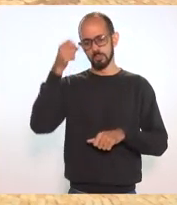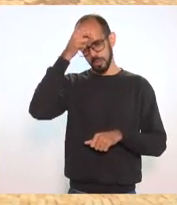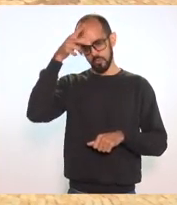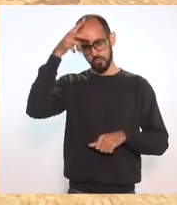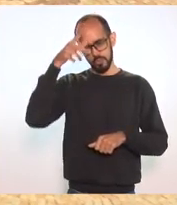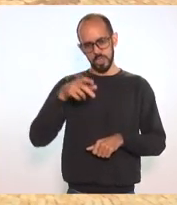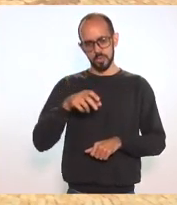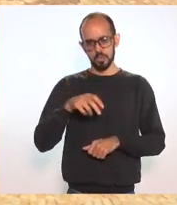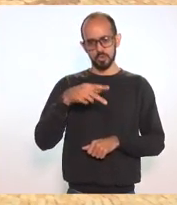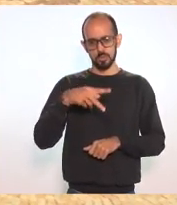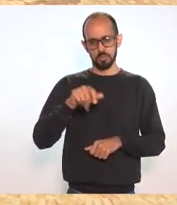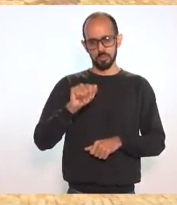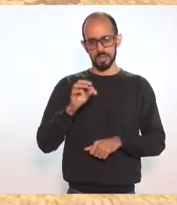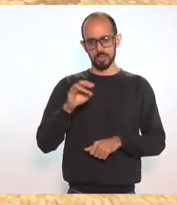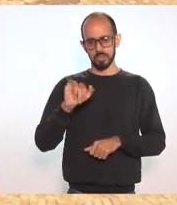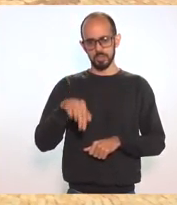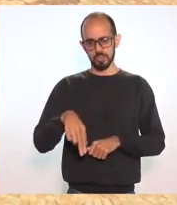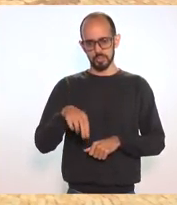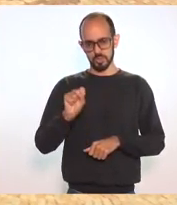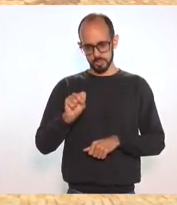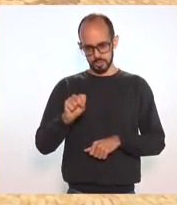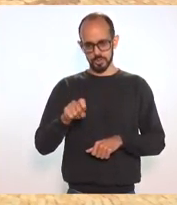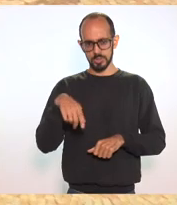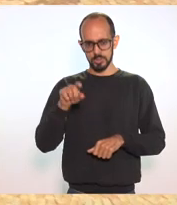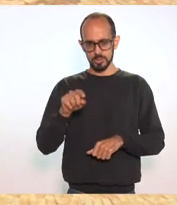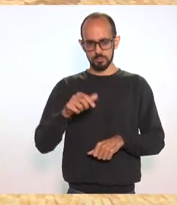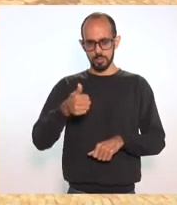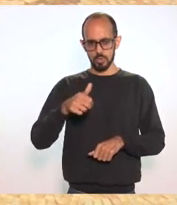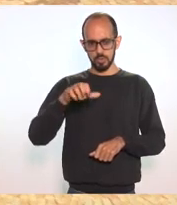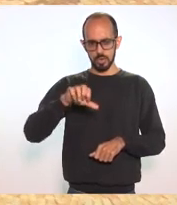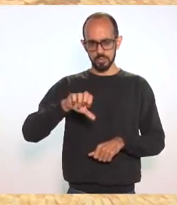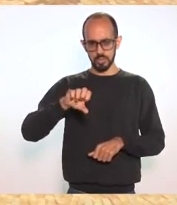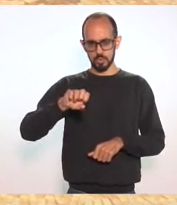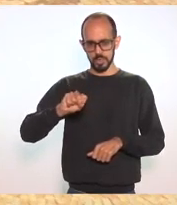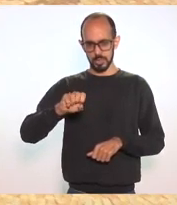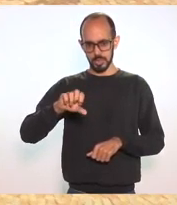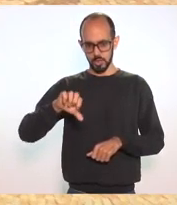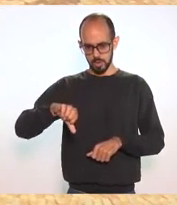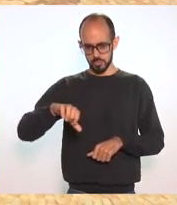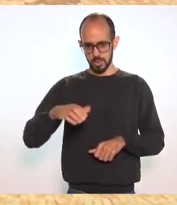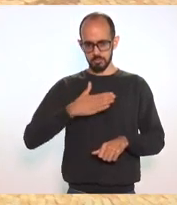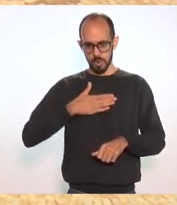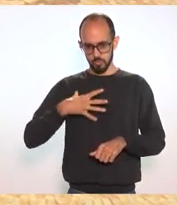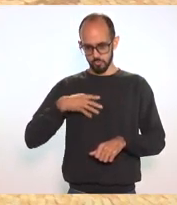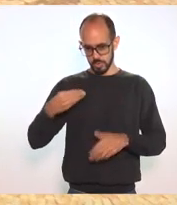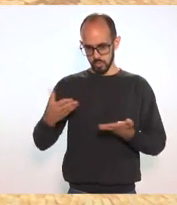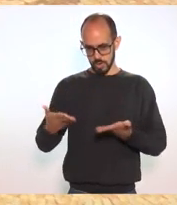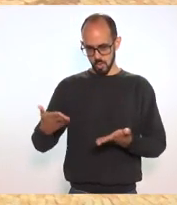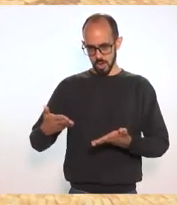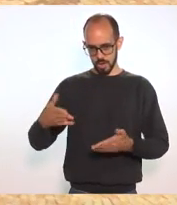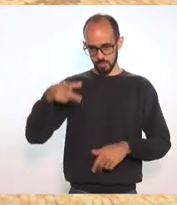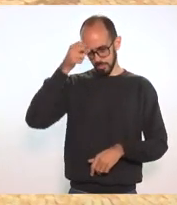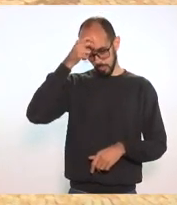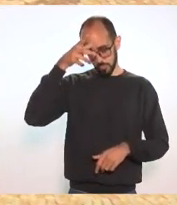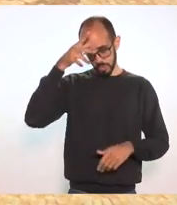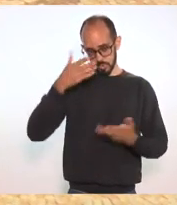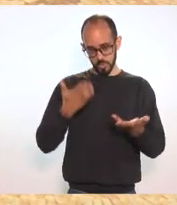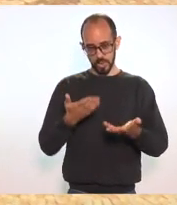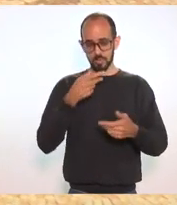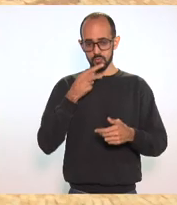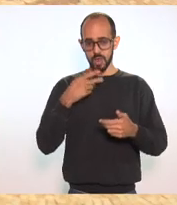Festa do Tomate em 1989. Hoje é meu filho que é prefeito. Então, eu queria abrir para todo o